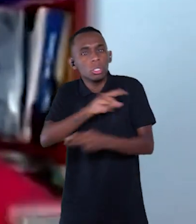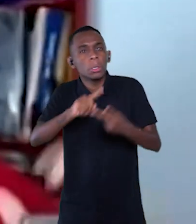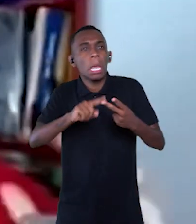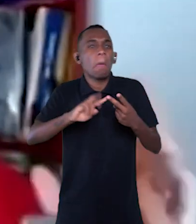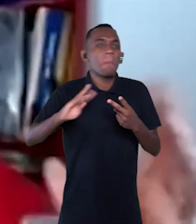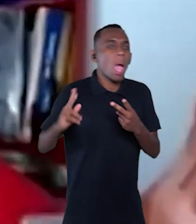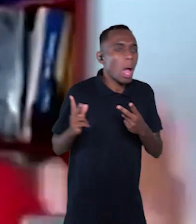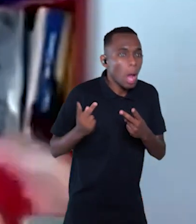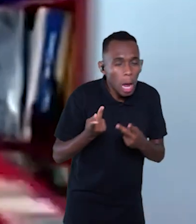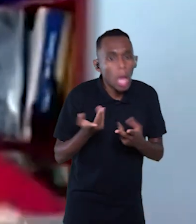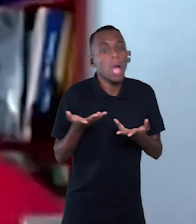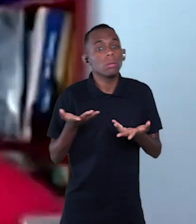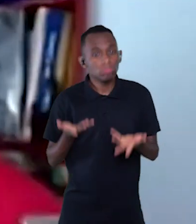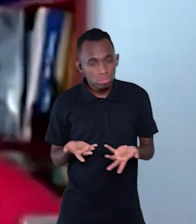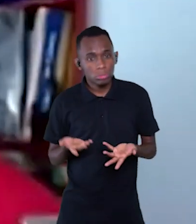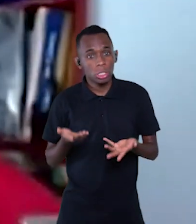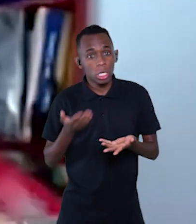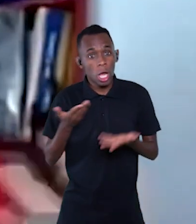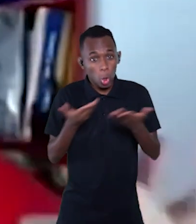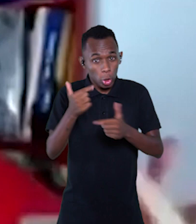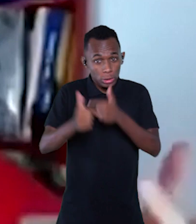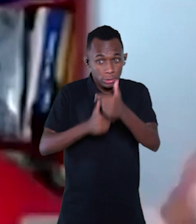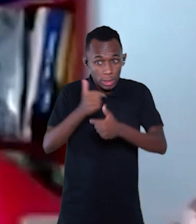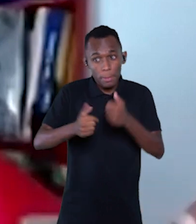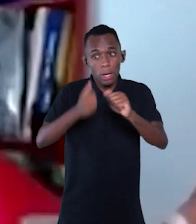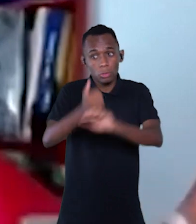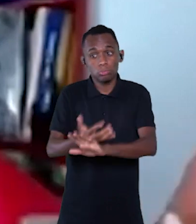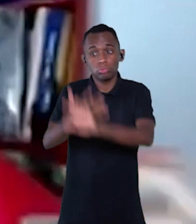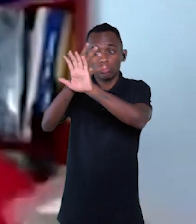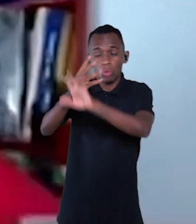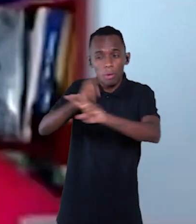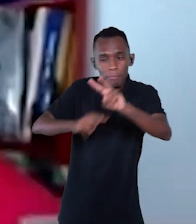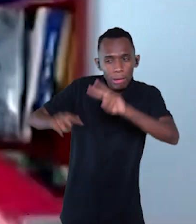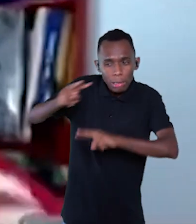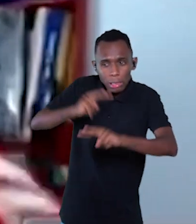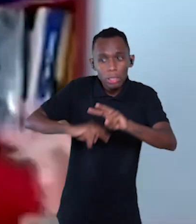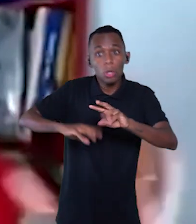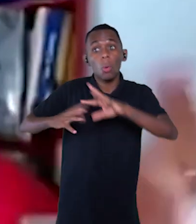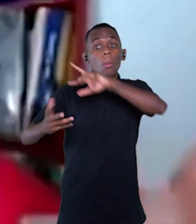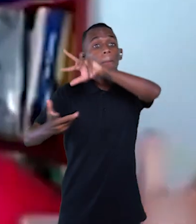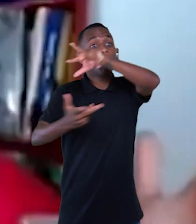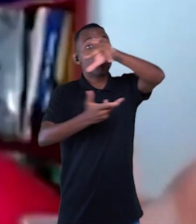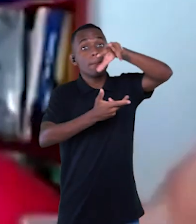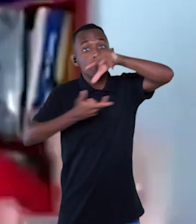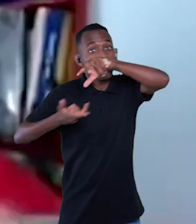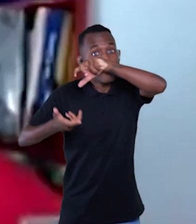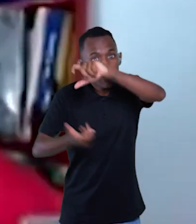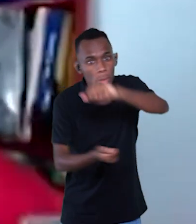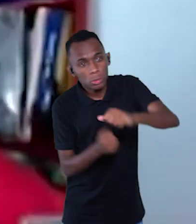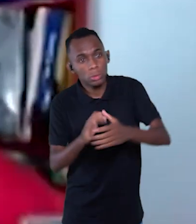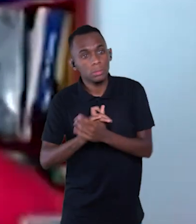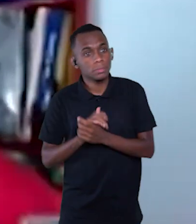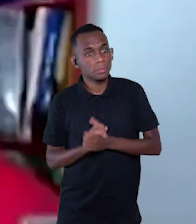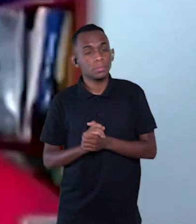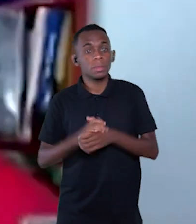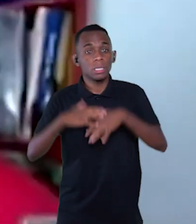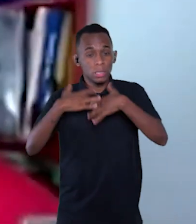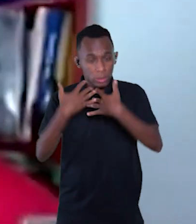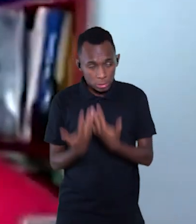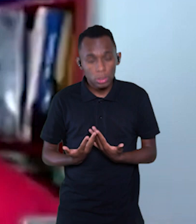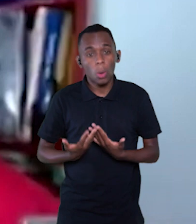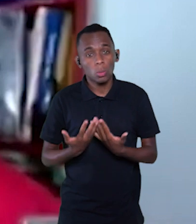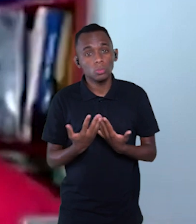aqui em Belo Horizonte. Então, agora trabalho por videoconsulta, então atendo gente do mundo inteiro, né? E aí,